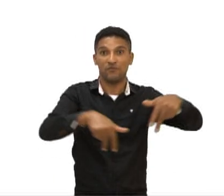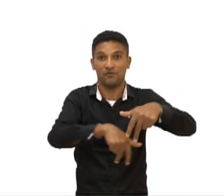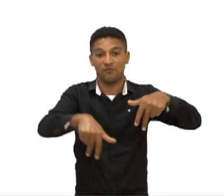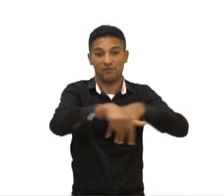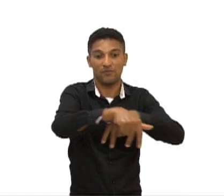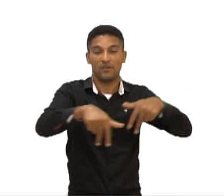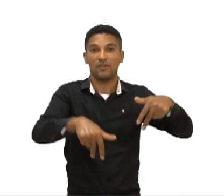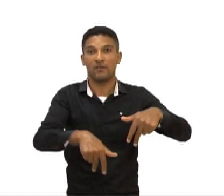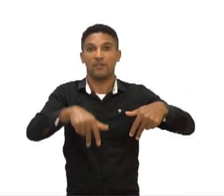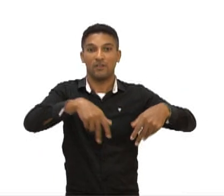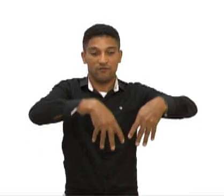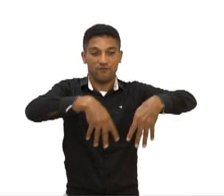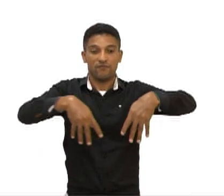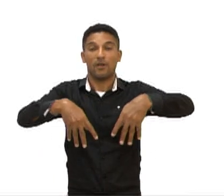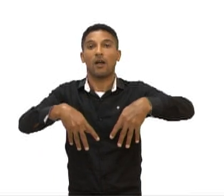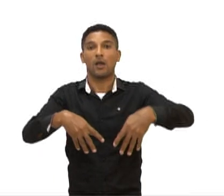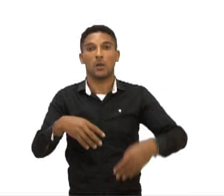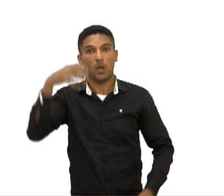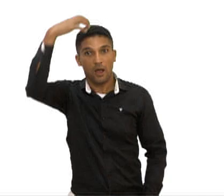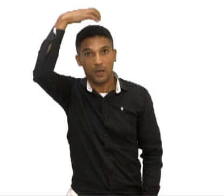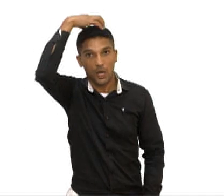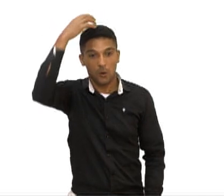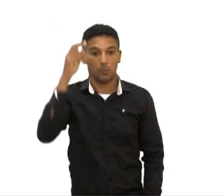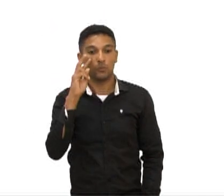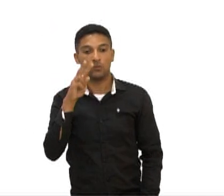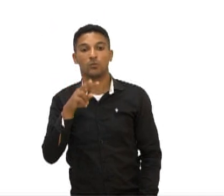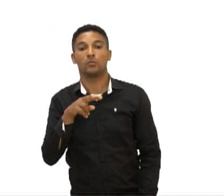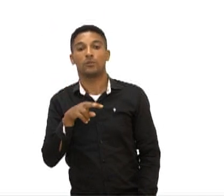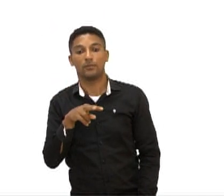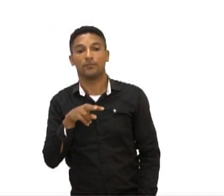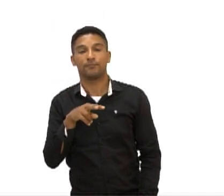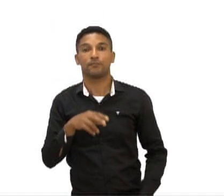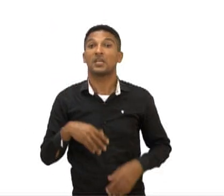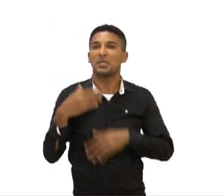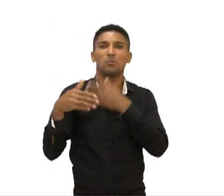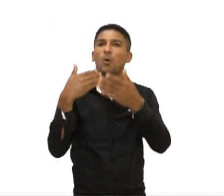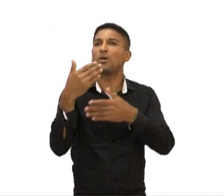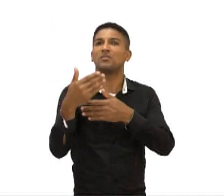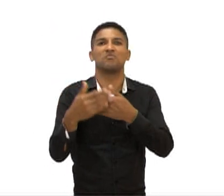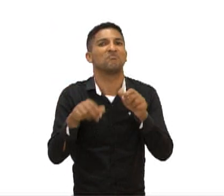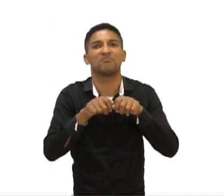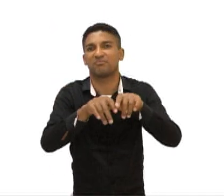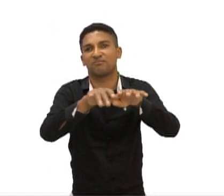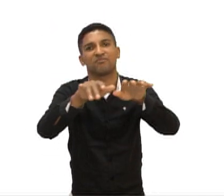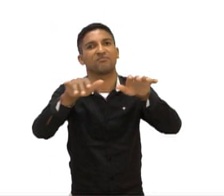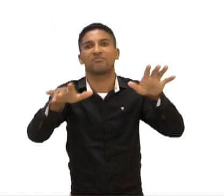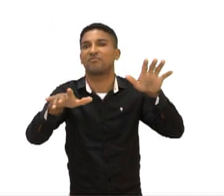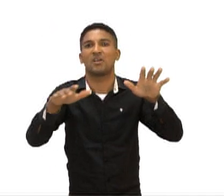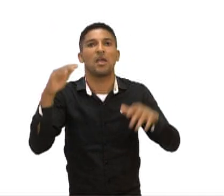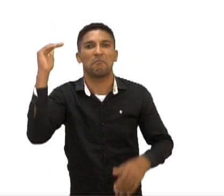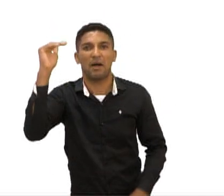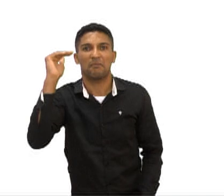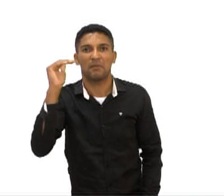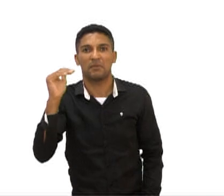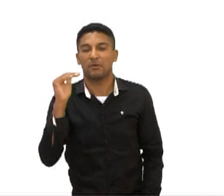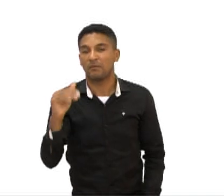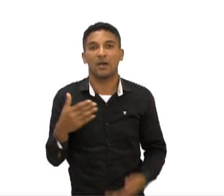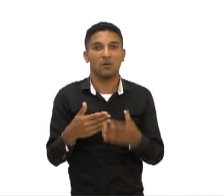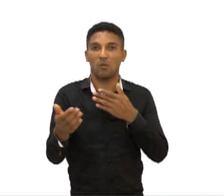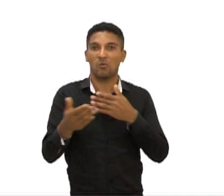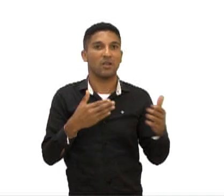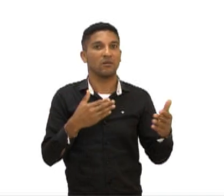com a execução de 5 partes, gritadas pelo marcante, desde o Palácio Imperial aos